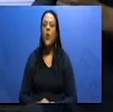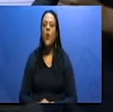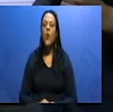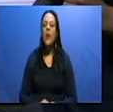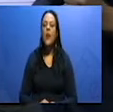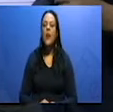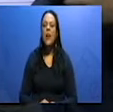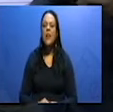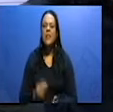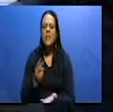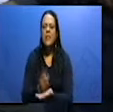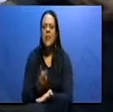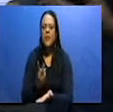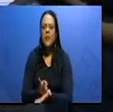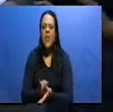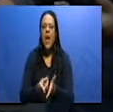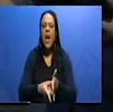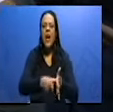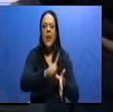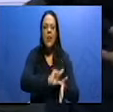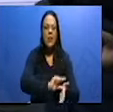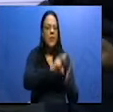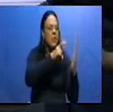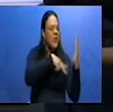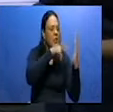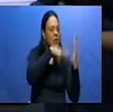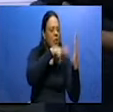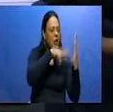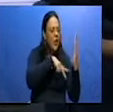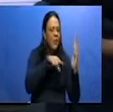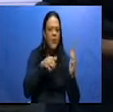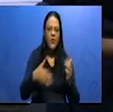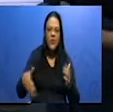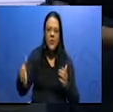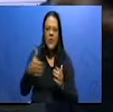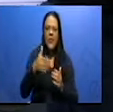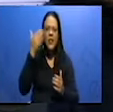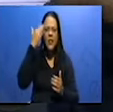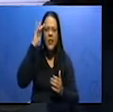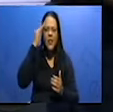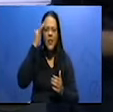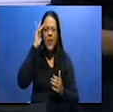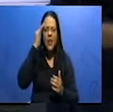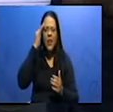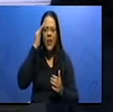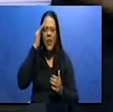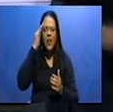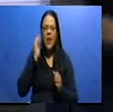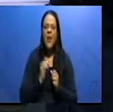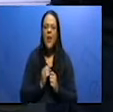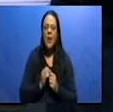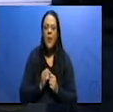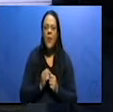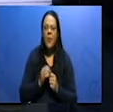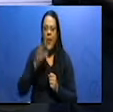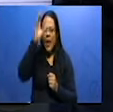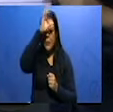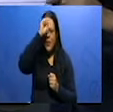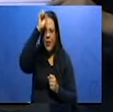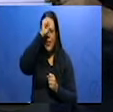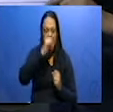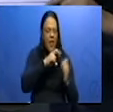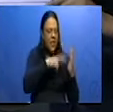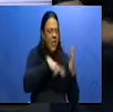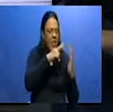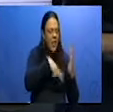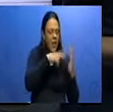do que eu estou falando, para vocês se familiarizarem com a matéria. Leitura prévia, em voz alta, treinando leitura